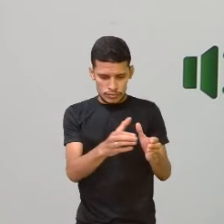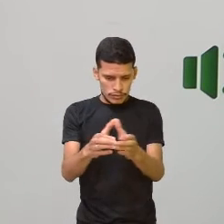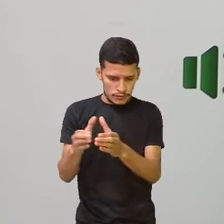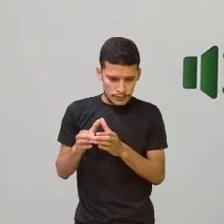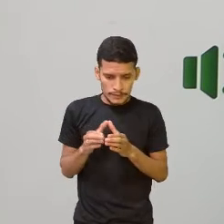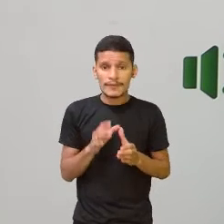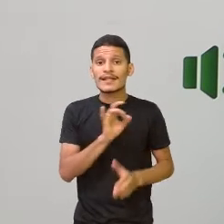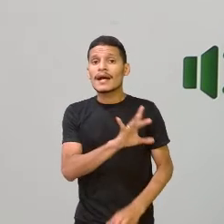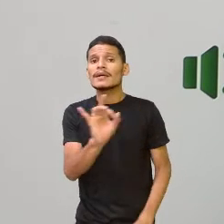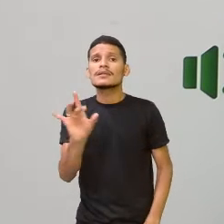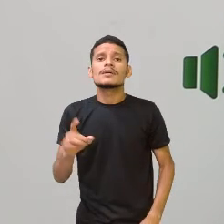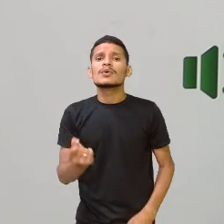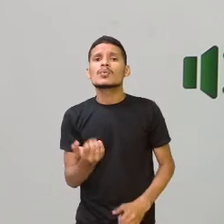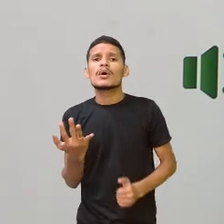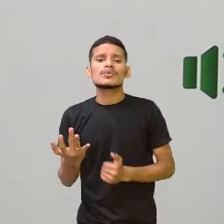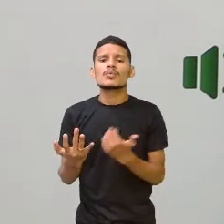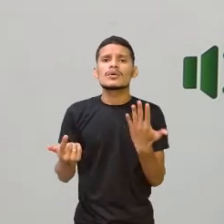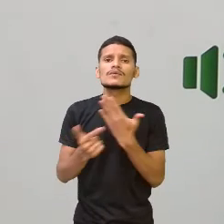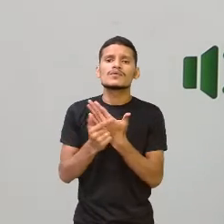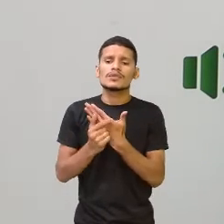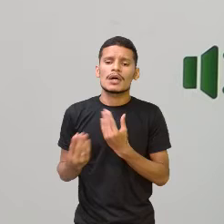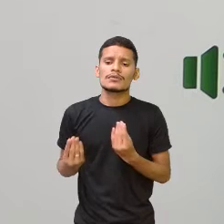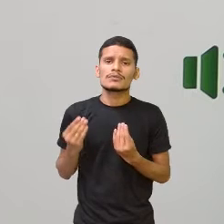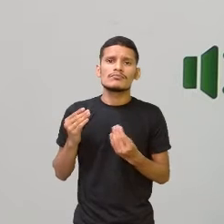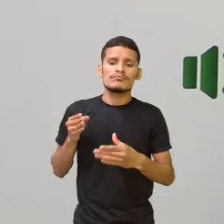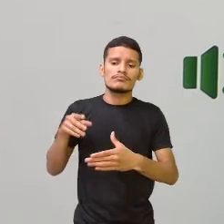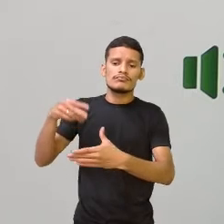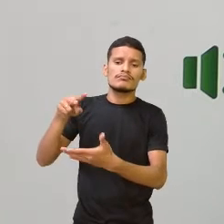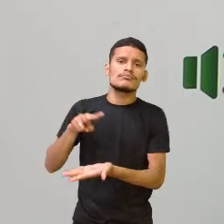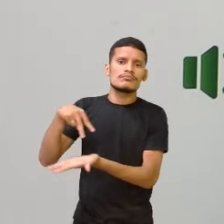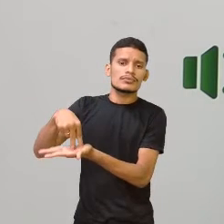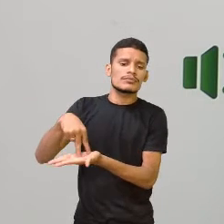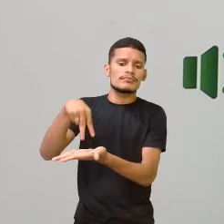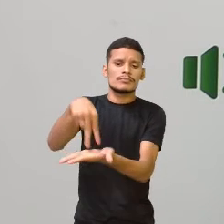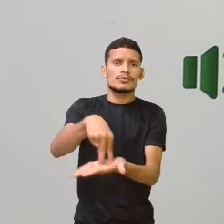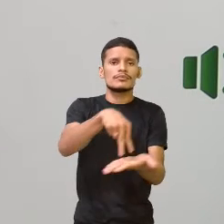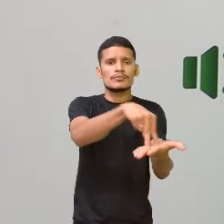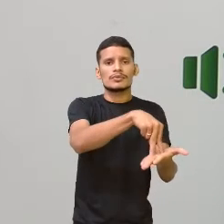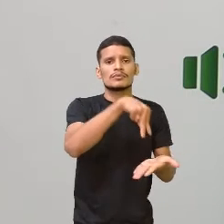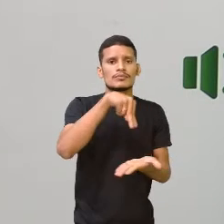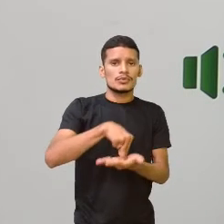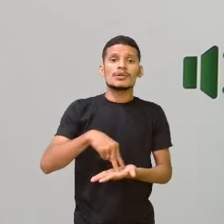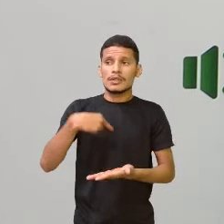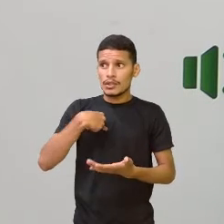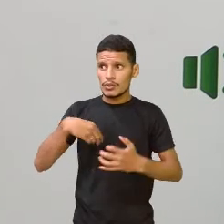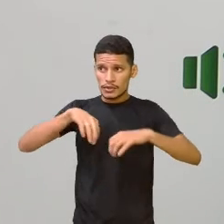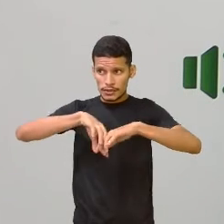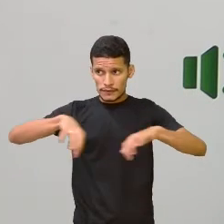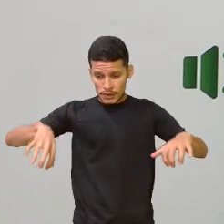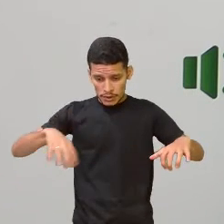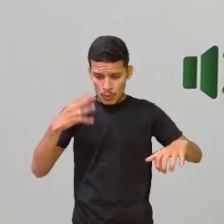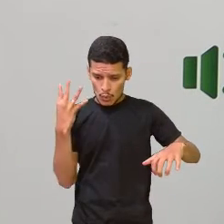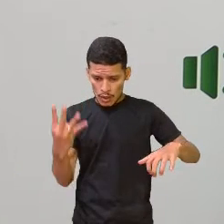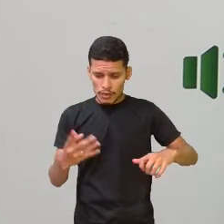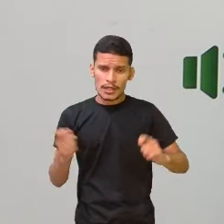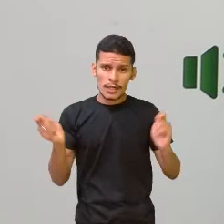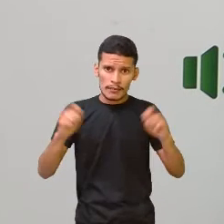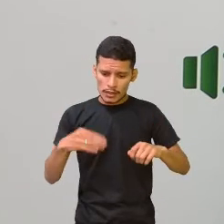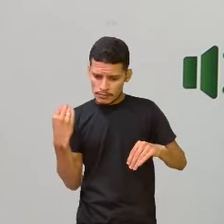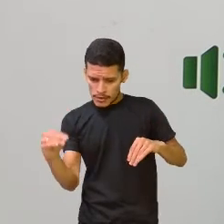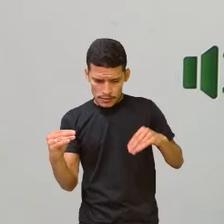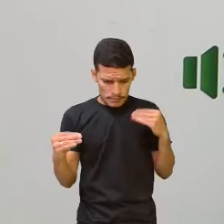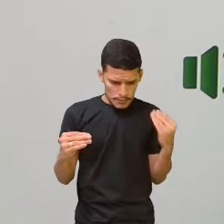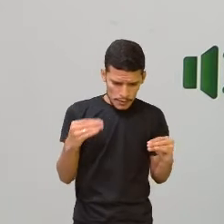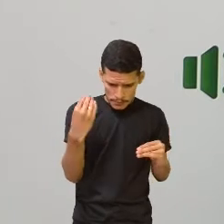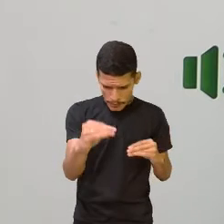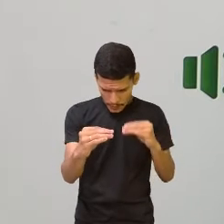com quantos funcionários? Eu posso tranquilamente pegar, dividir por 4 aqui e sair colocando